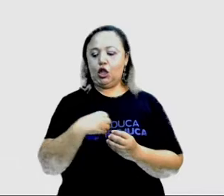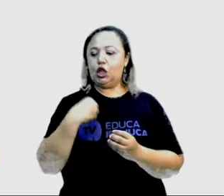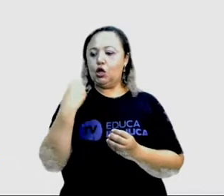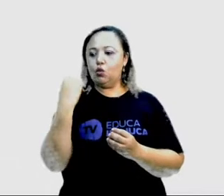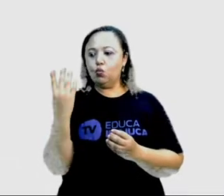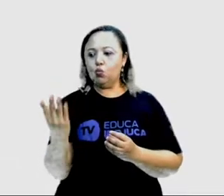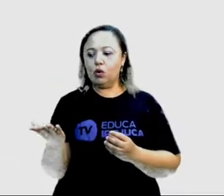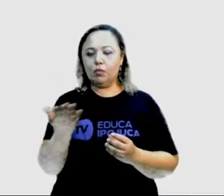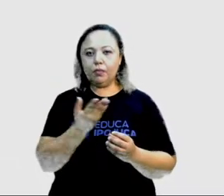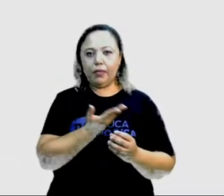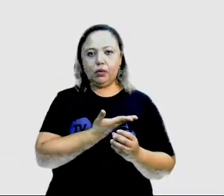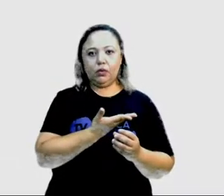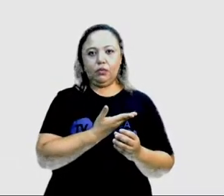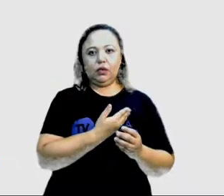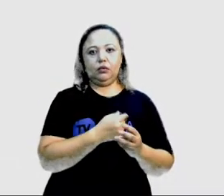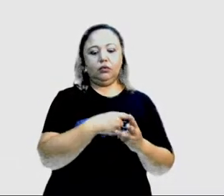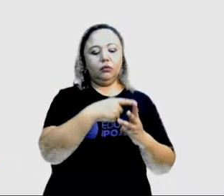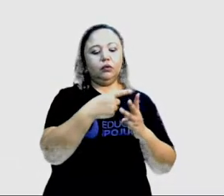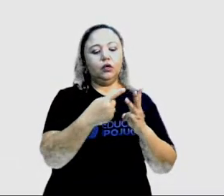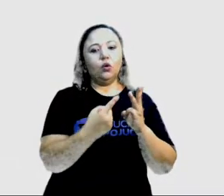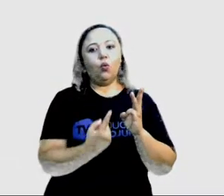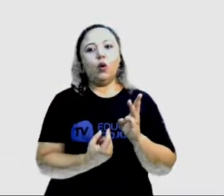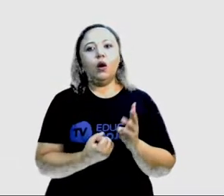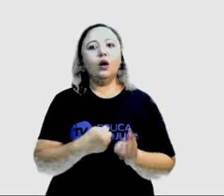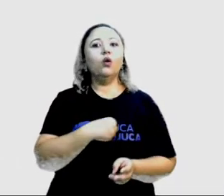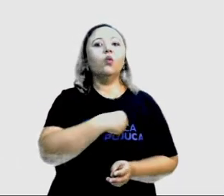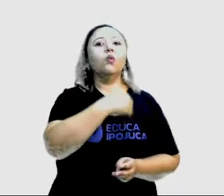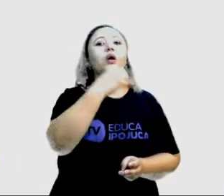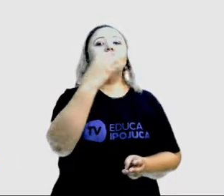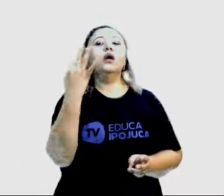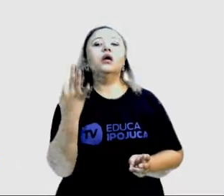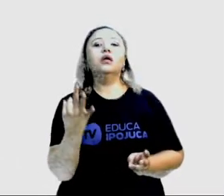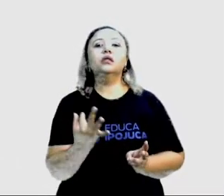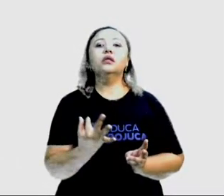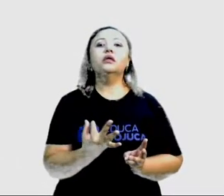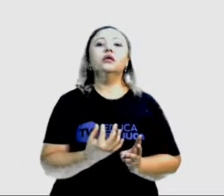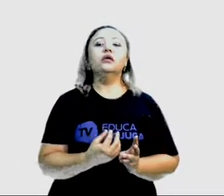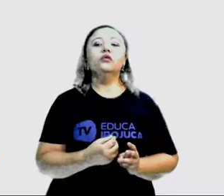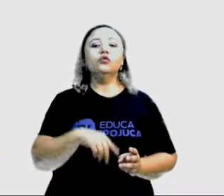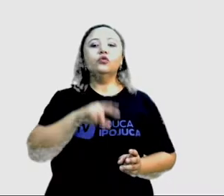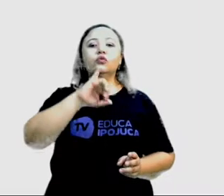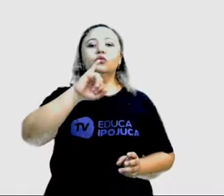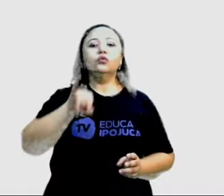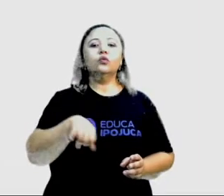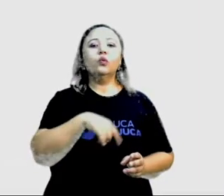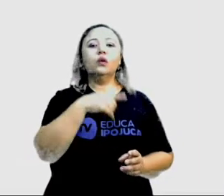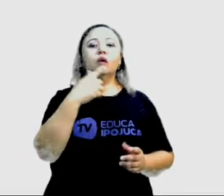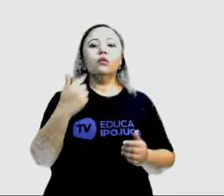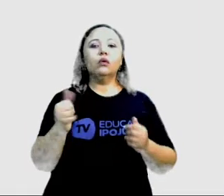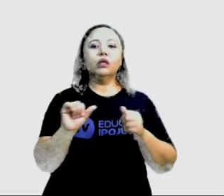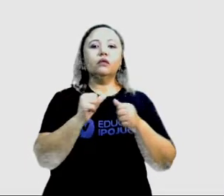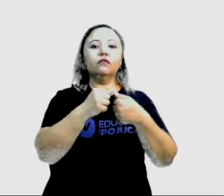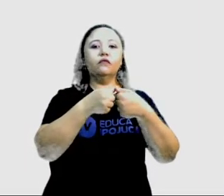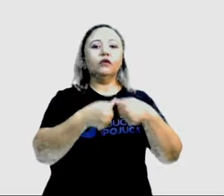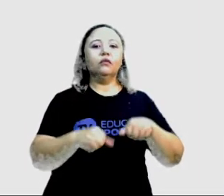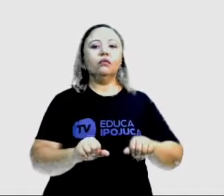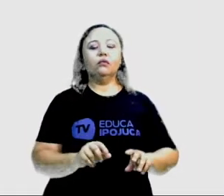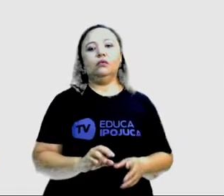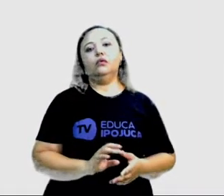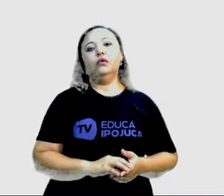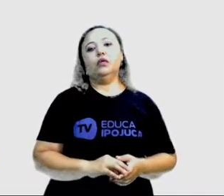Rafael. Com quantas maçãs, tá? O João ficou. Então, temos